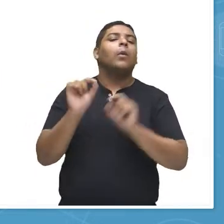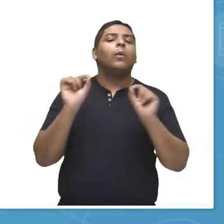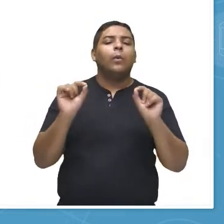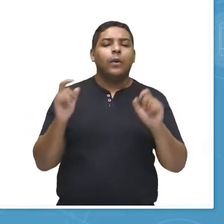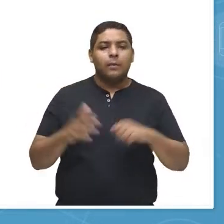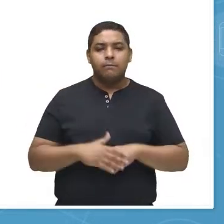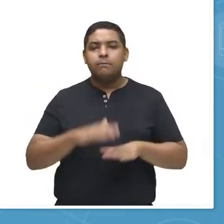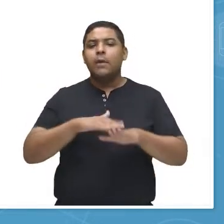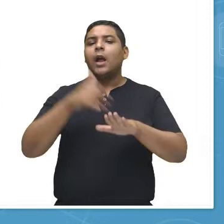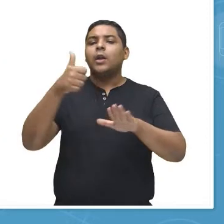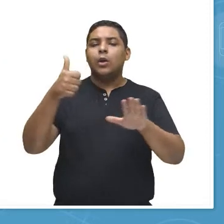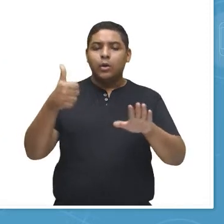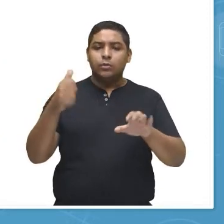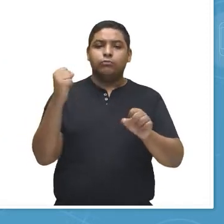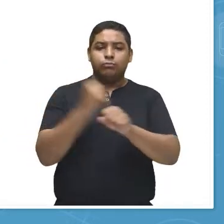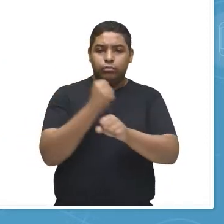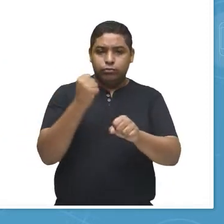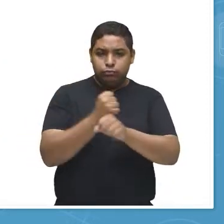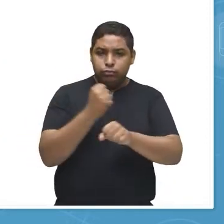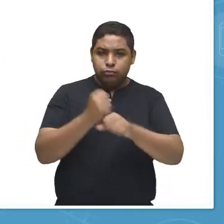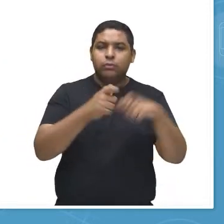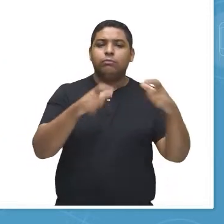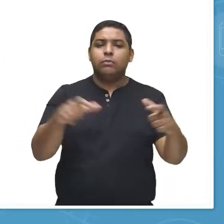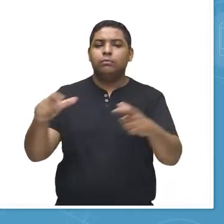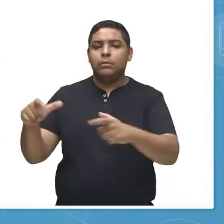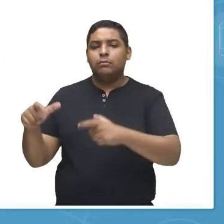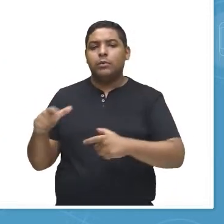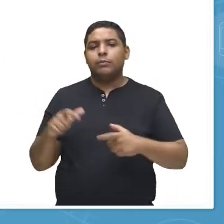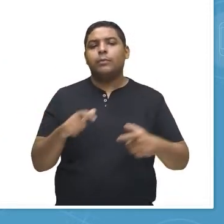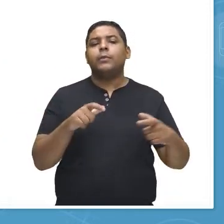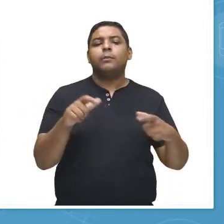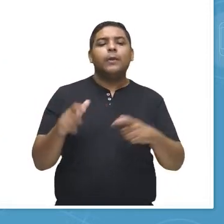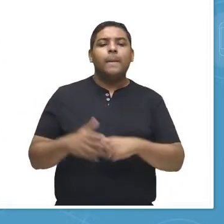classificadas como grande metrópole nacional